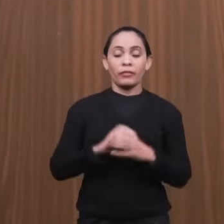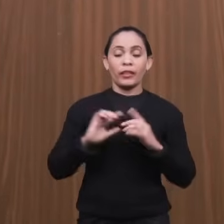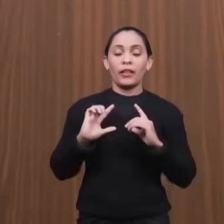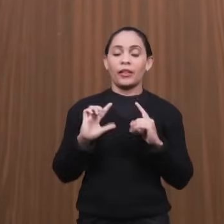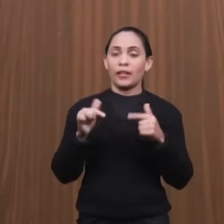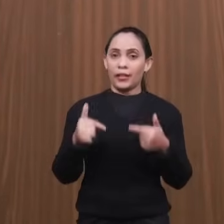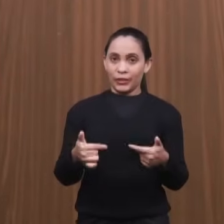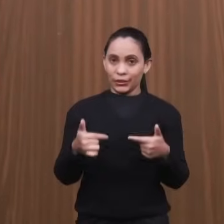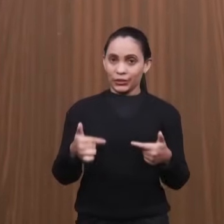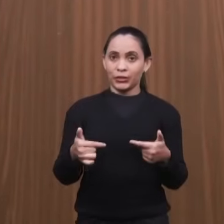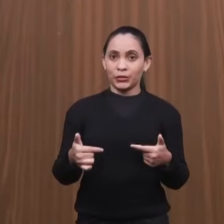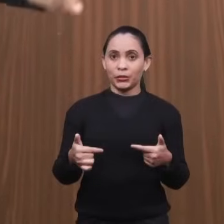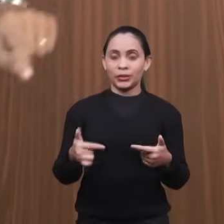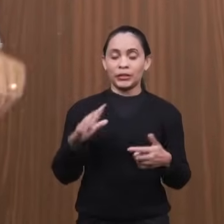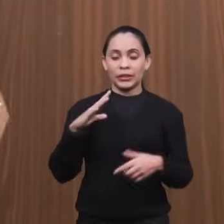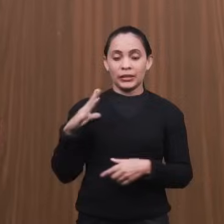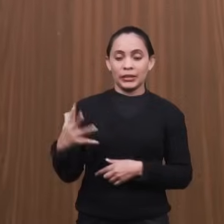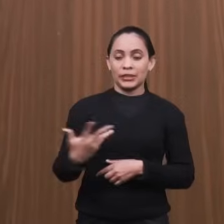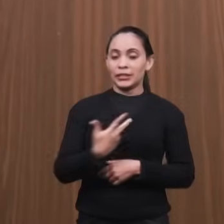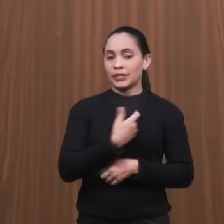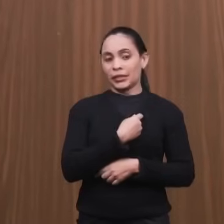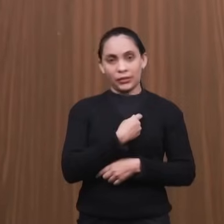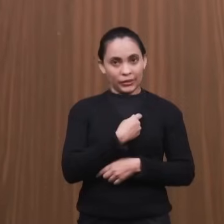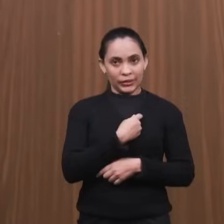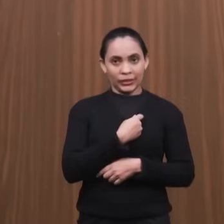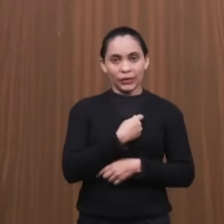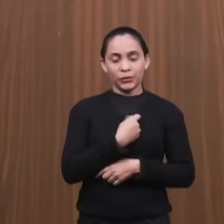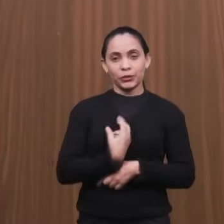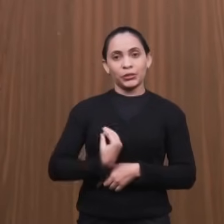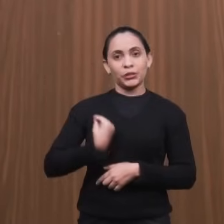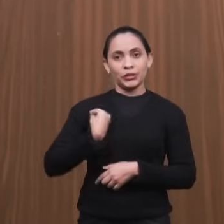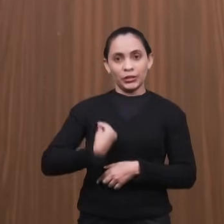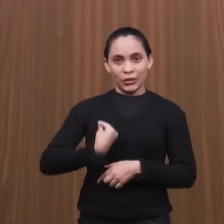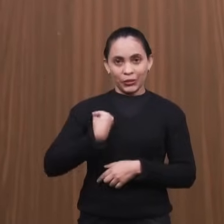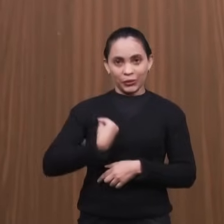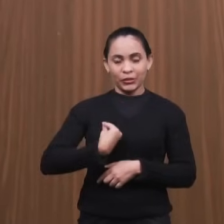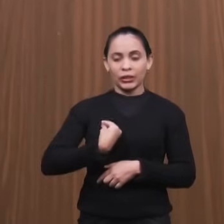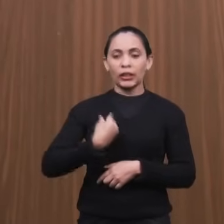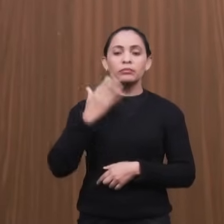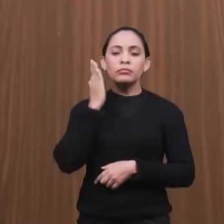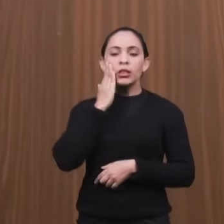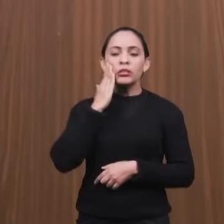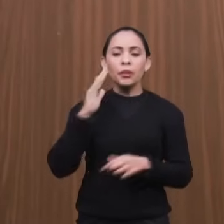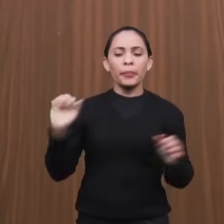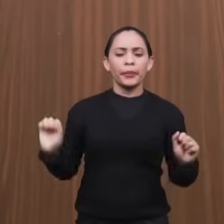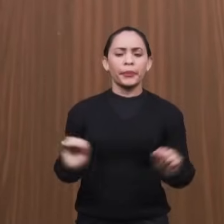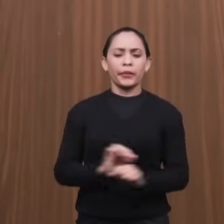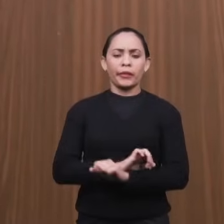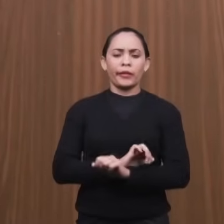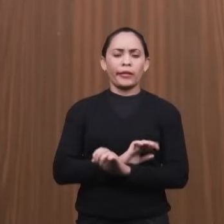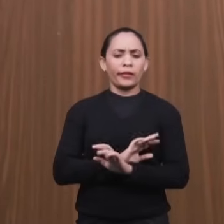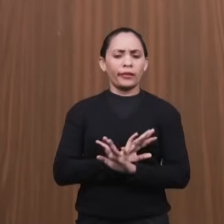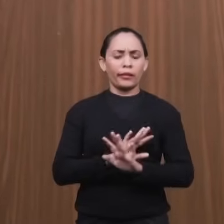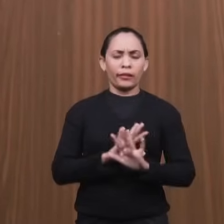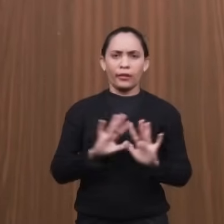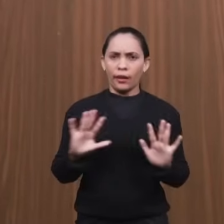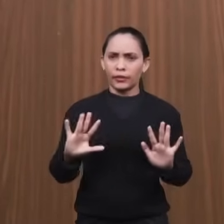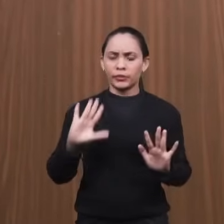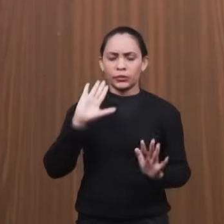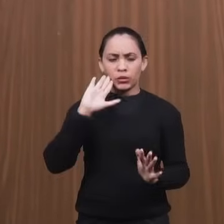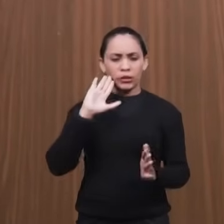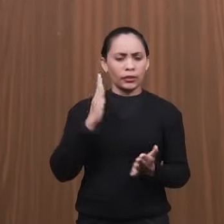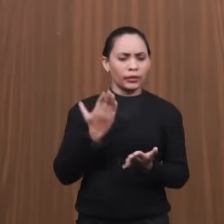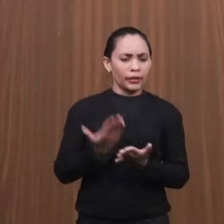operando através da salvação, porque quando a salvação de vidas, fica claro o juízo estabelecido. Para aquele que